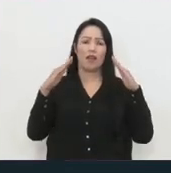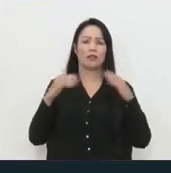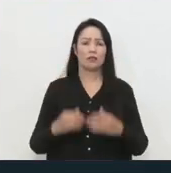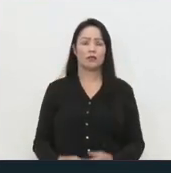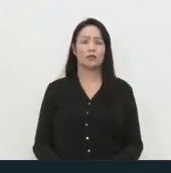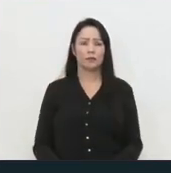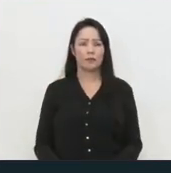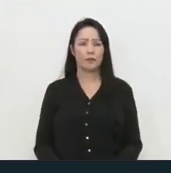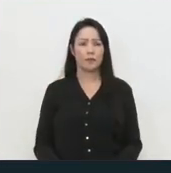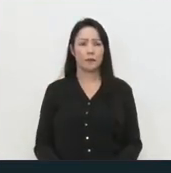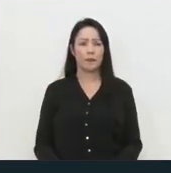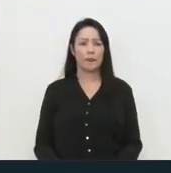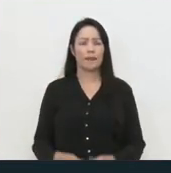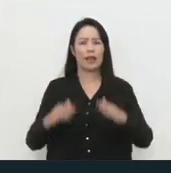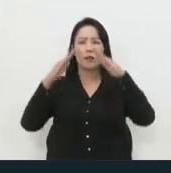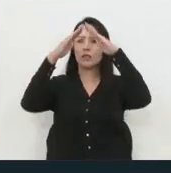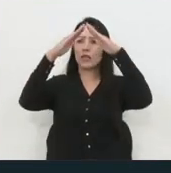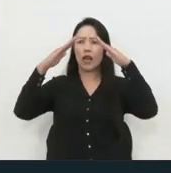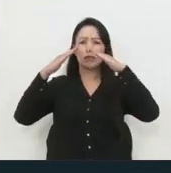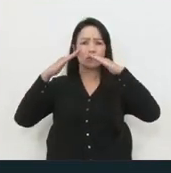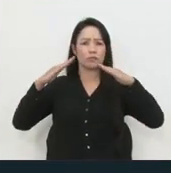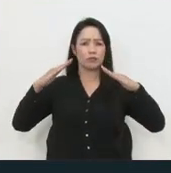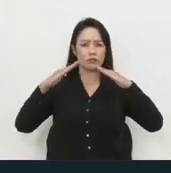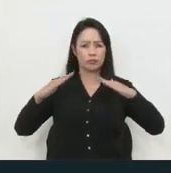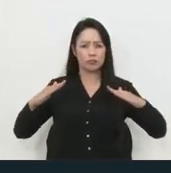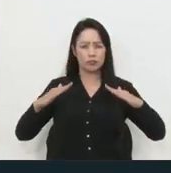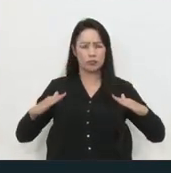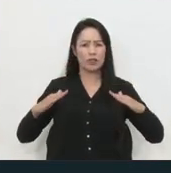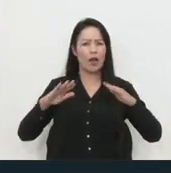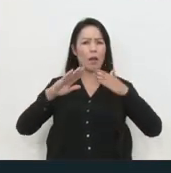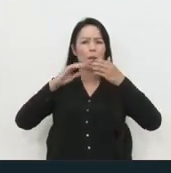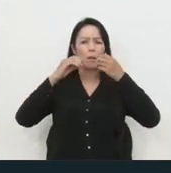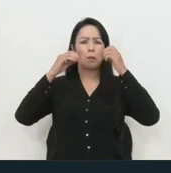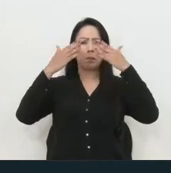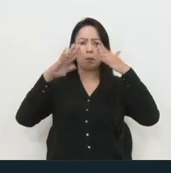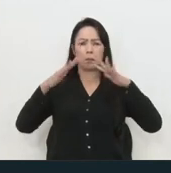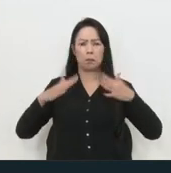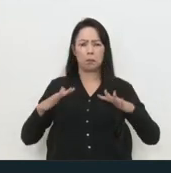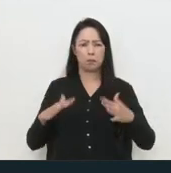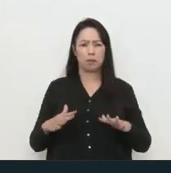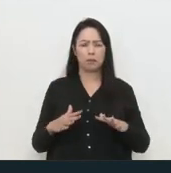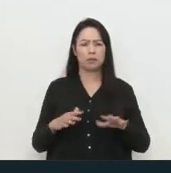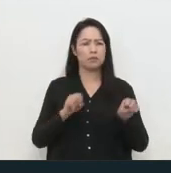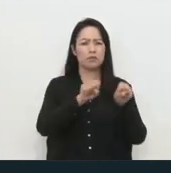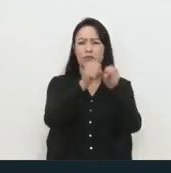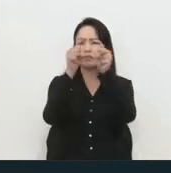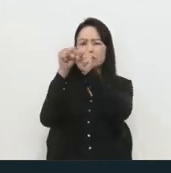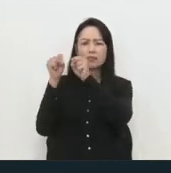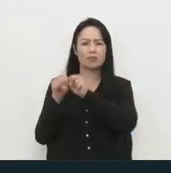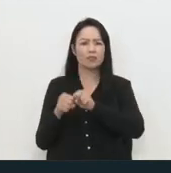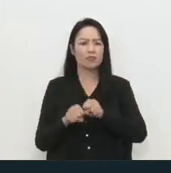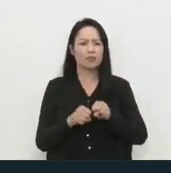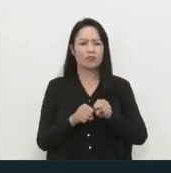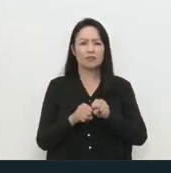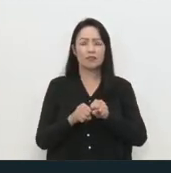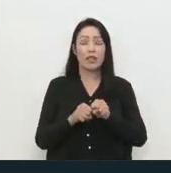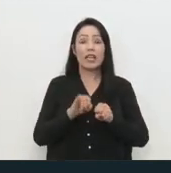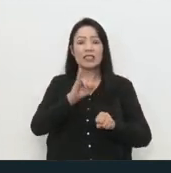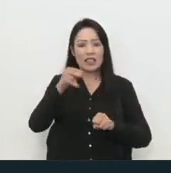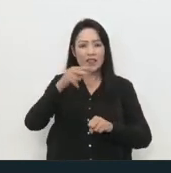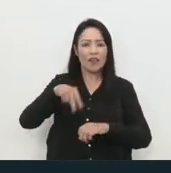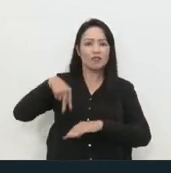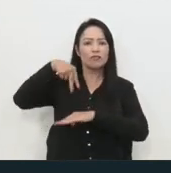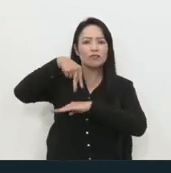está totalmente destruído em qualquer local que nós subirmos que nós